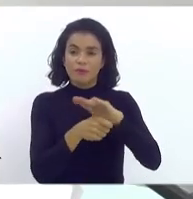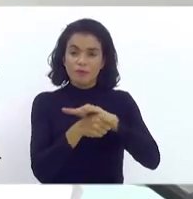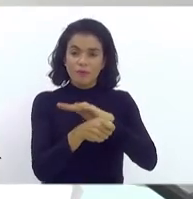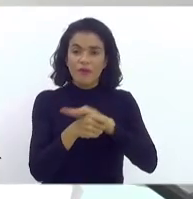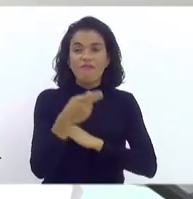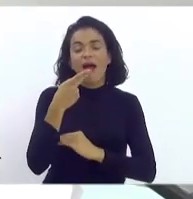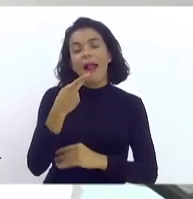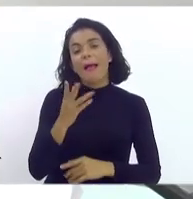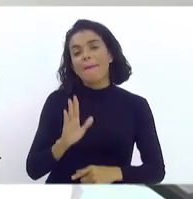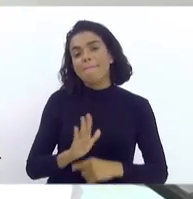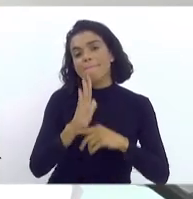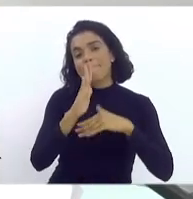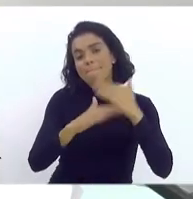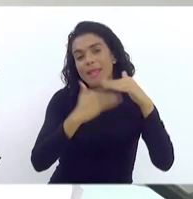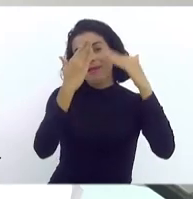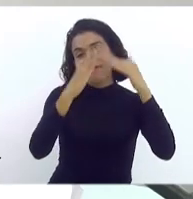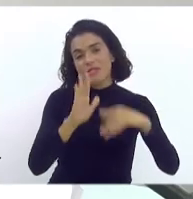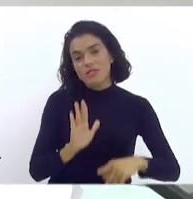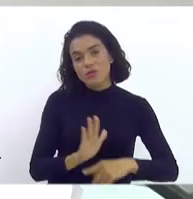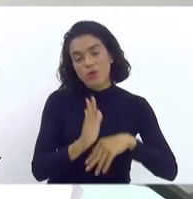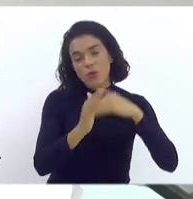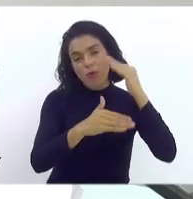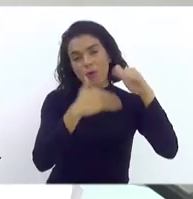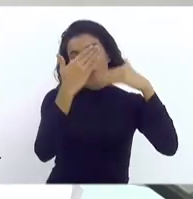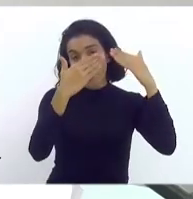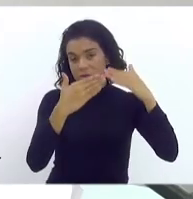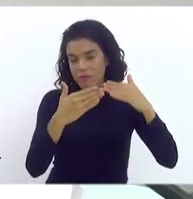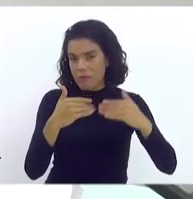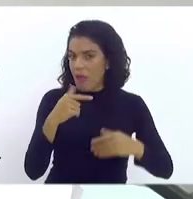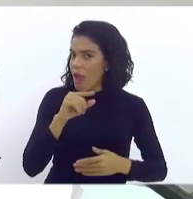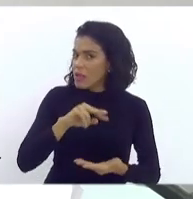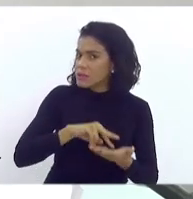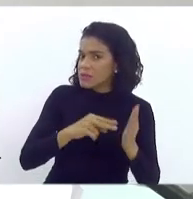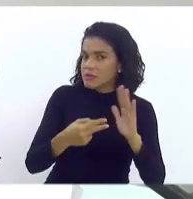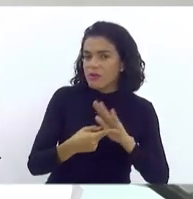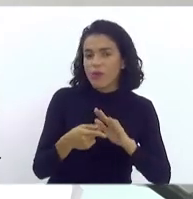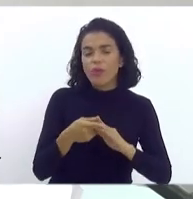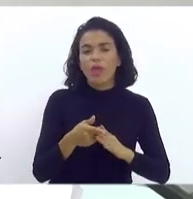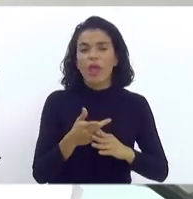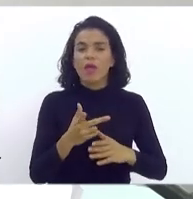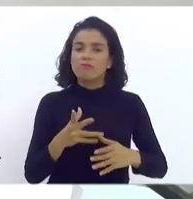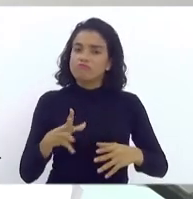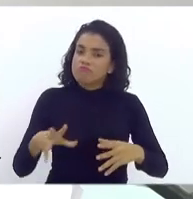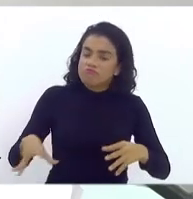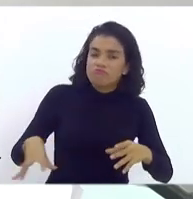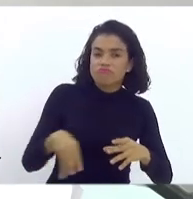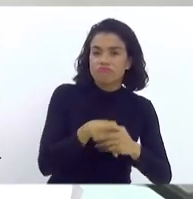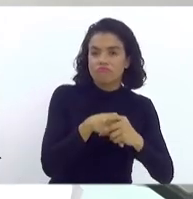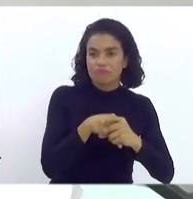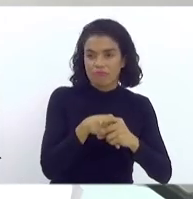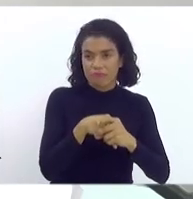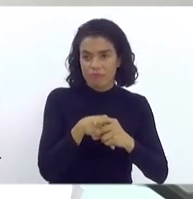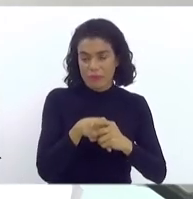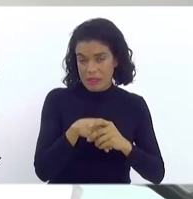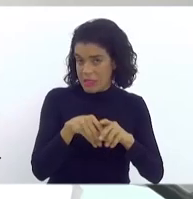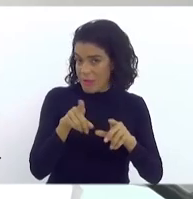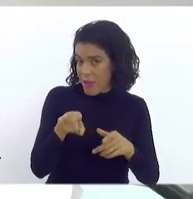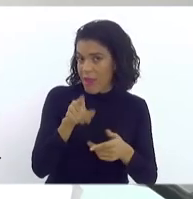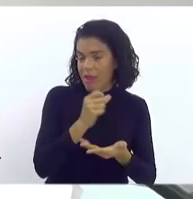fala benefícios e investimentos são coisas que vinham agregar por parte própria e não cumprimento contratual.